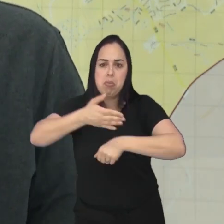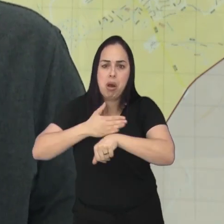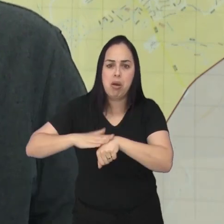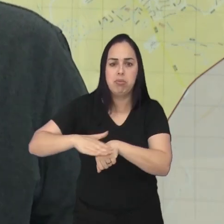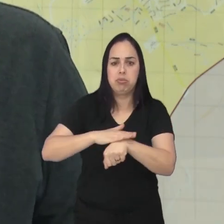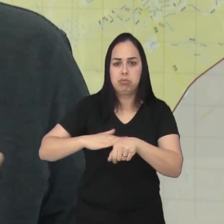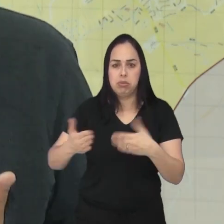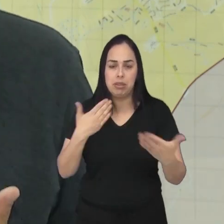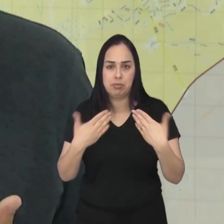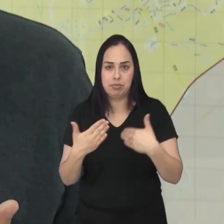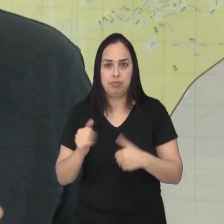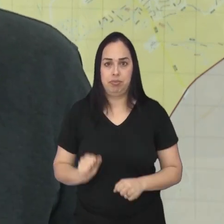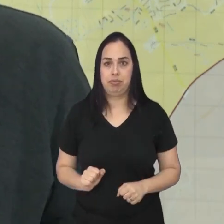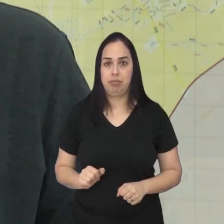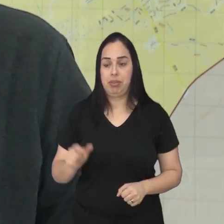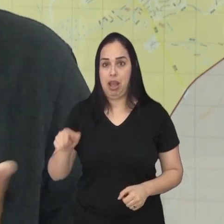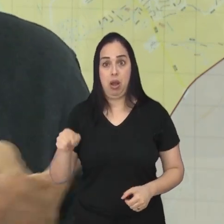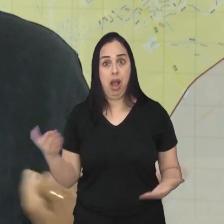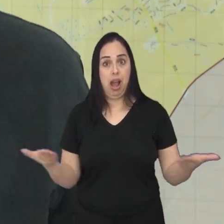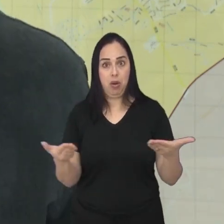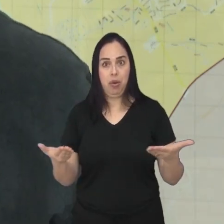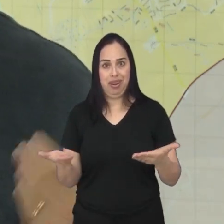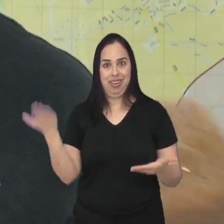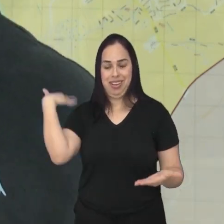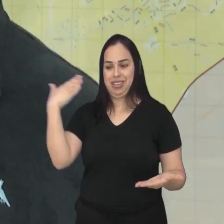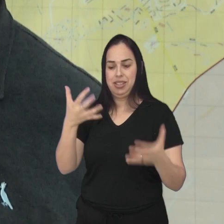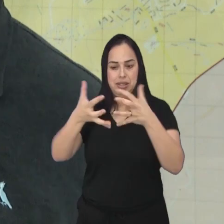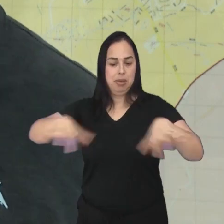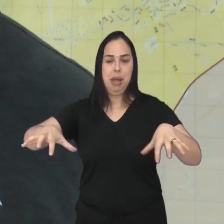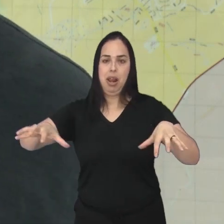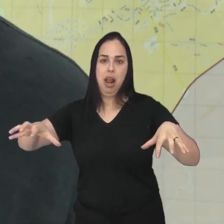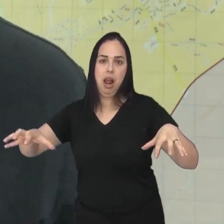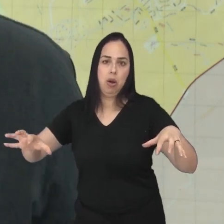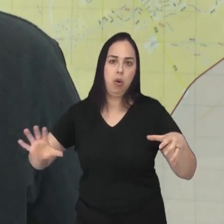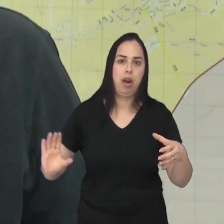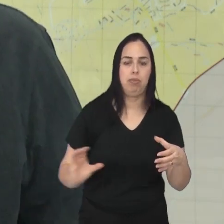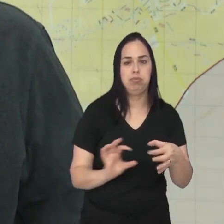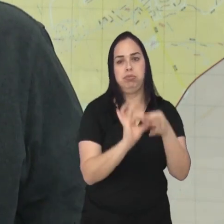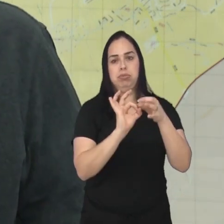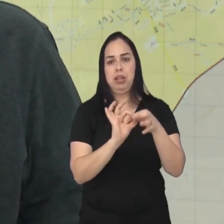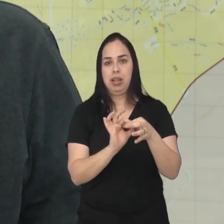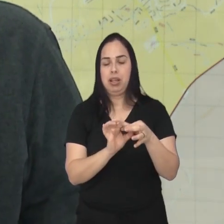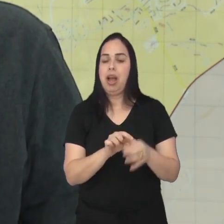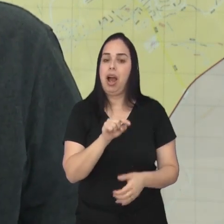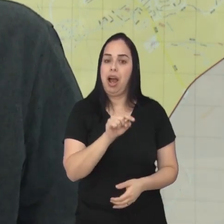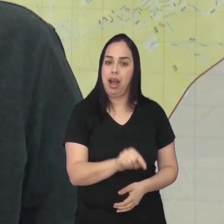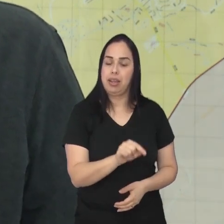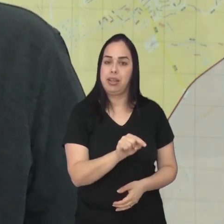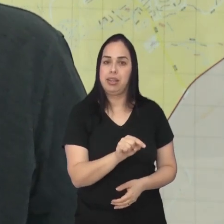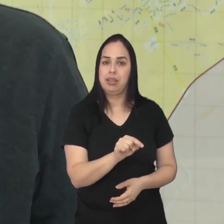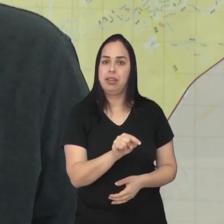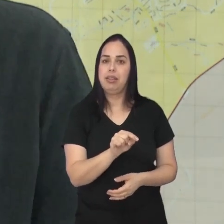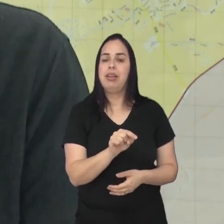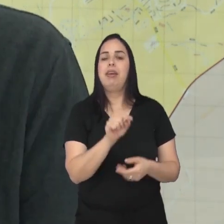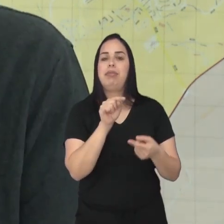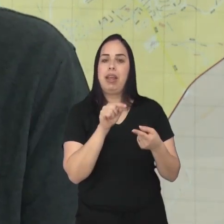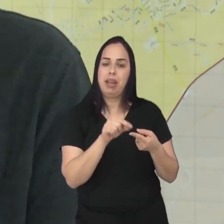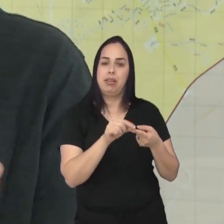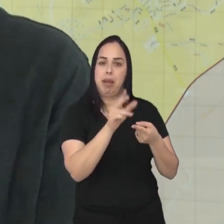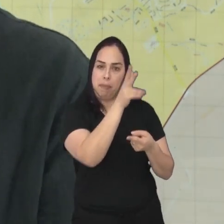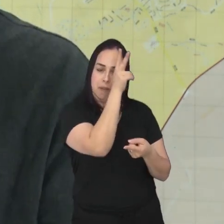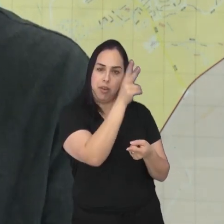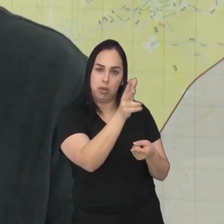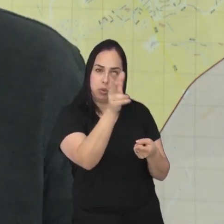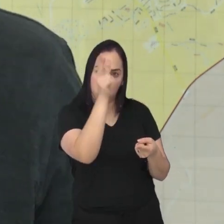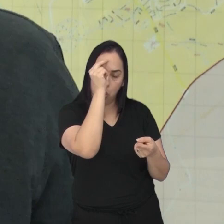o COMAN, diferente do ex-Conselho de Saneamento, ele tem os dois fundos,